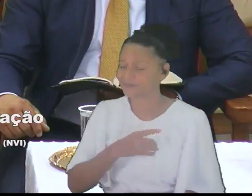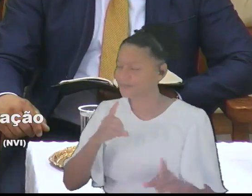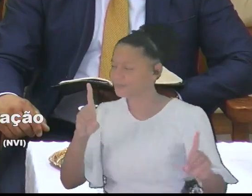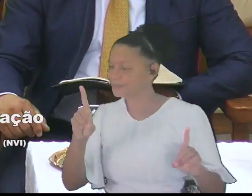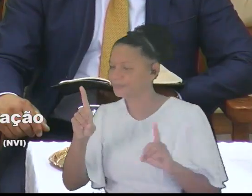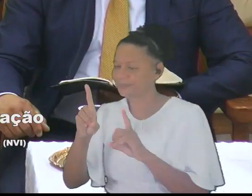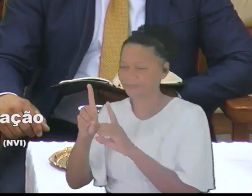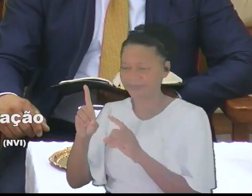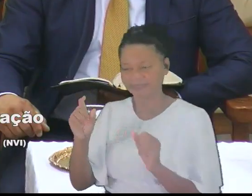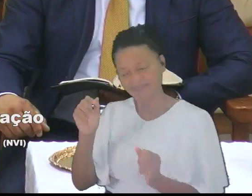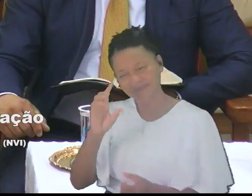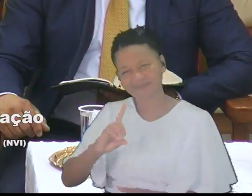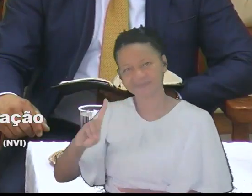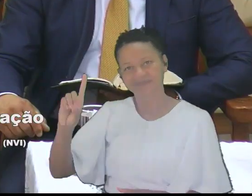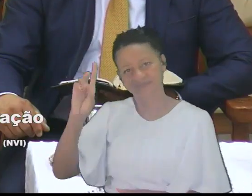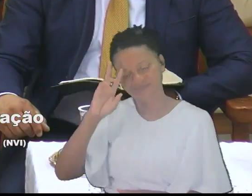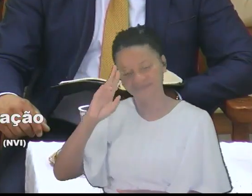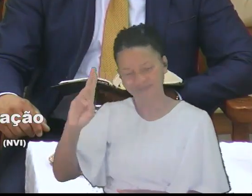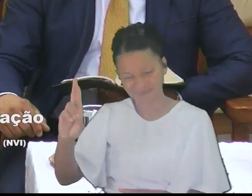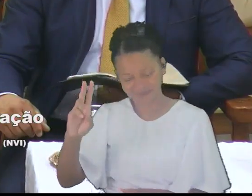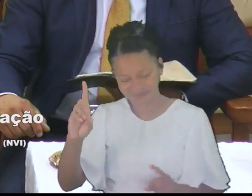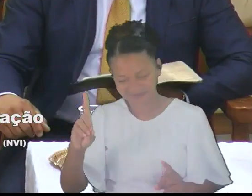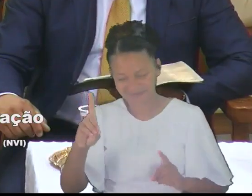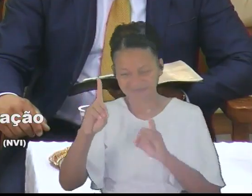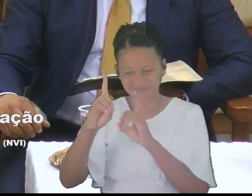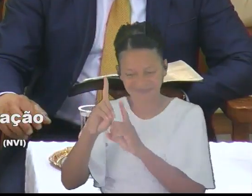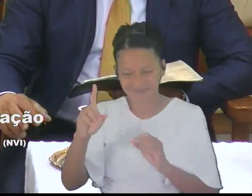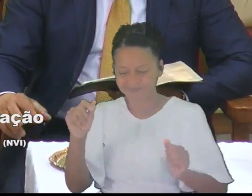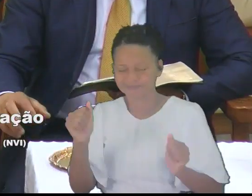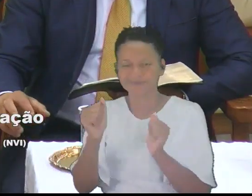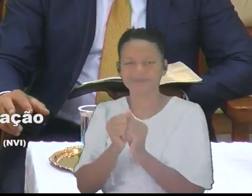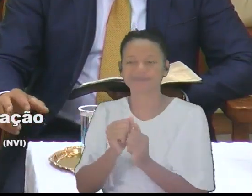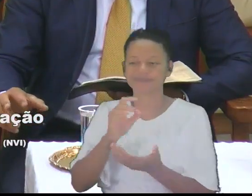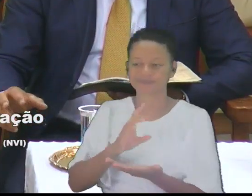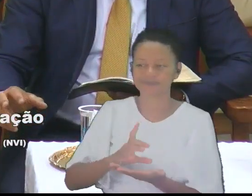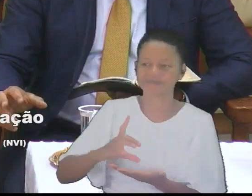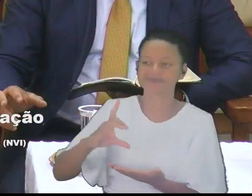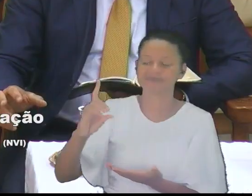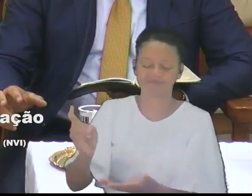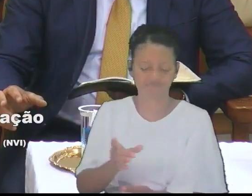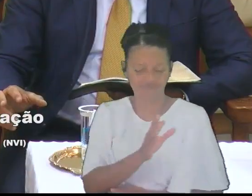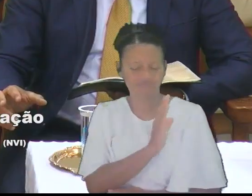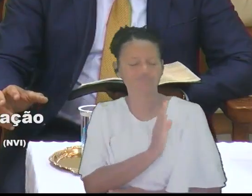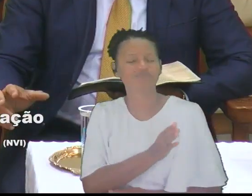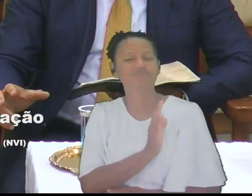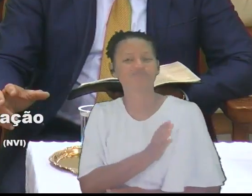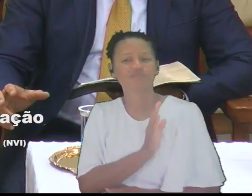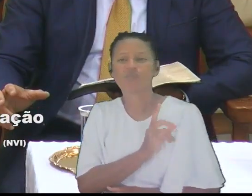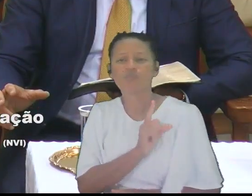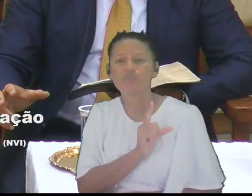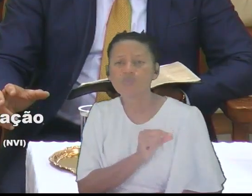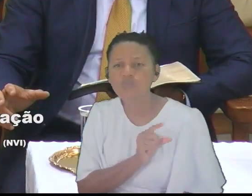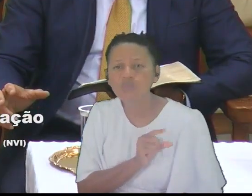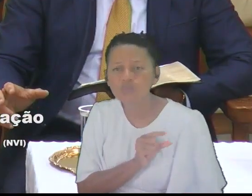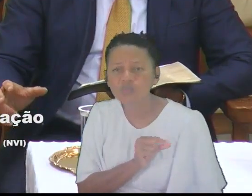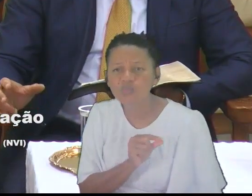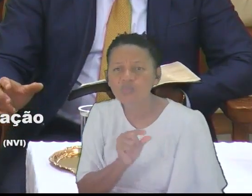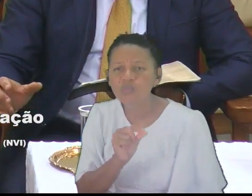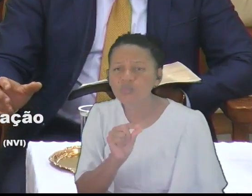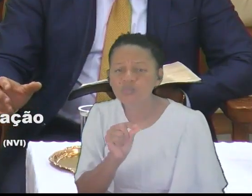Deus. Assim, aproximemo-nos de Deus com um coração, o que, meus amados